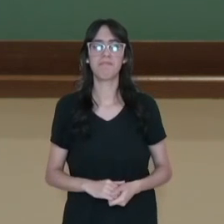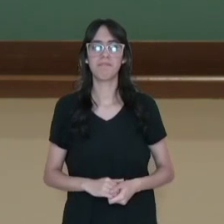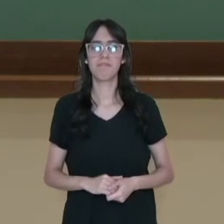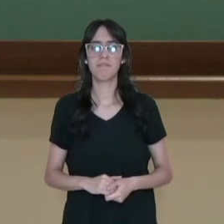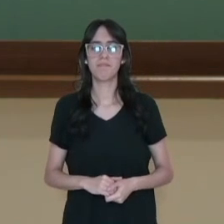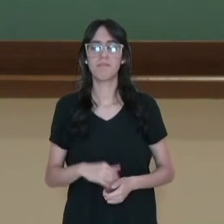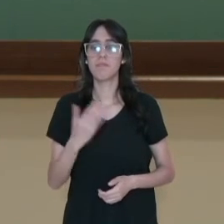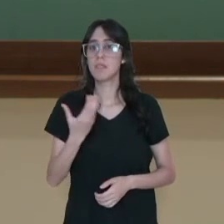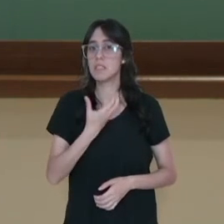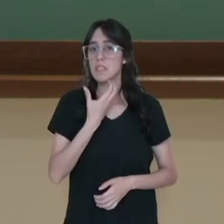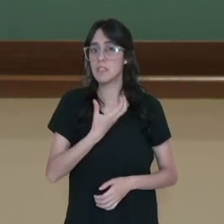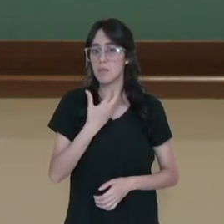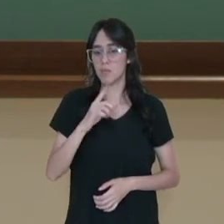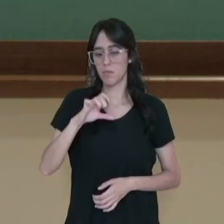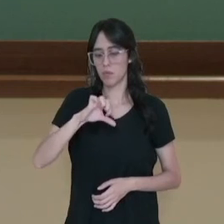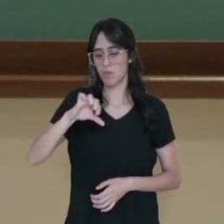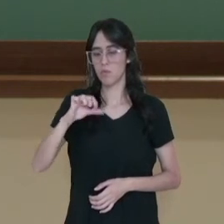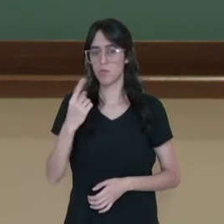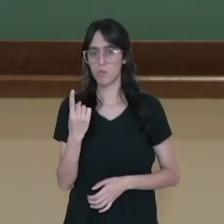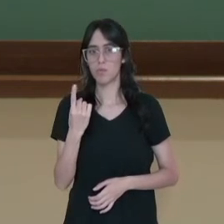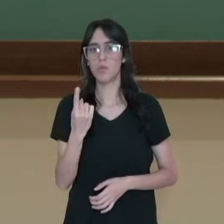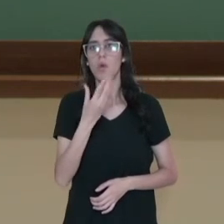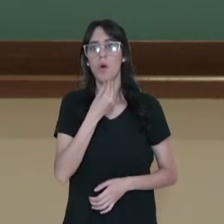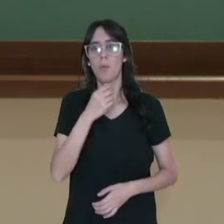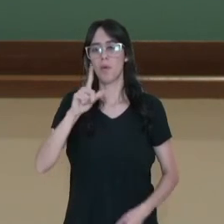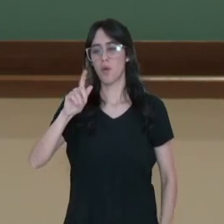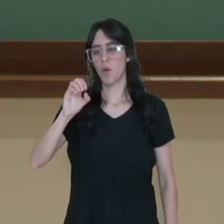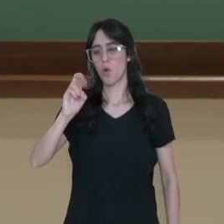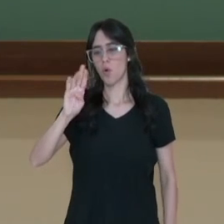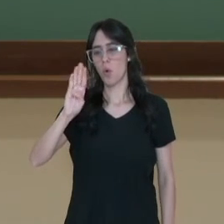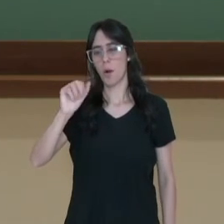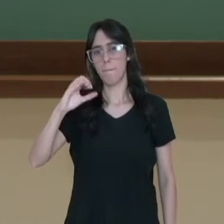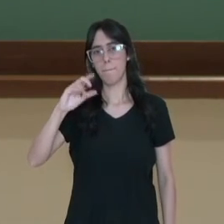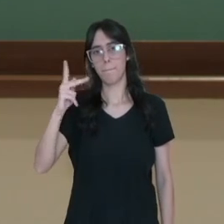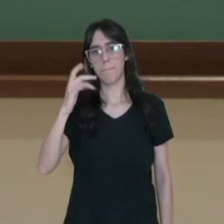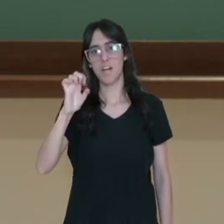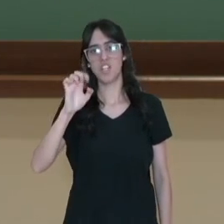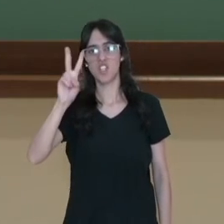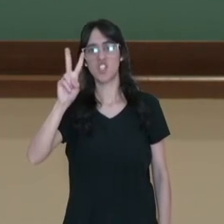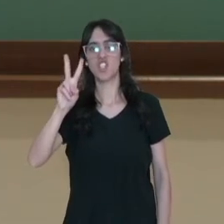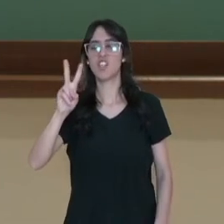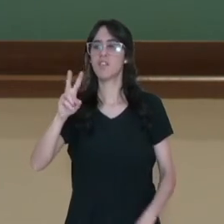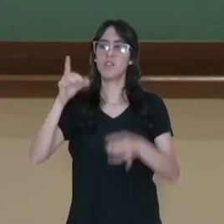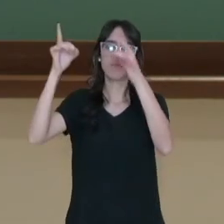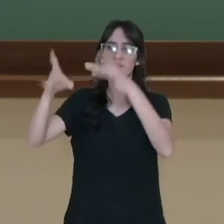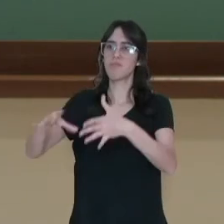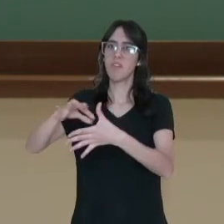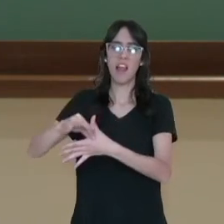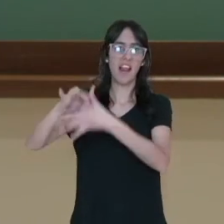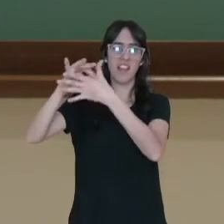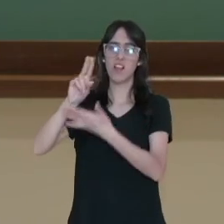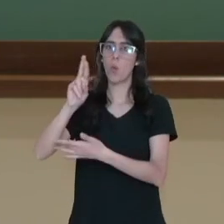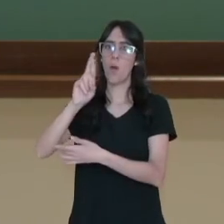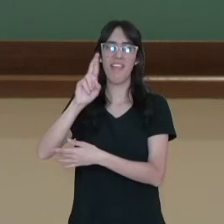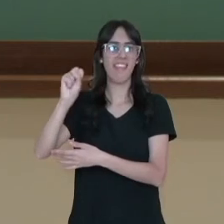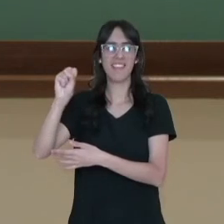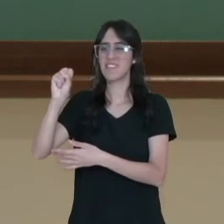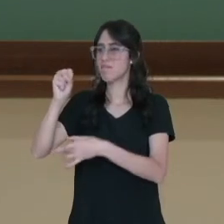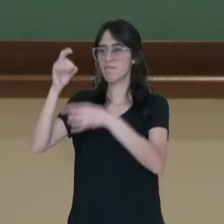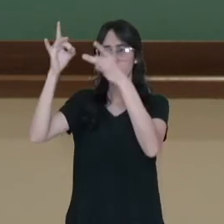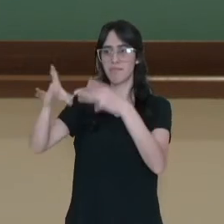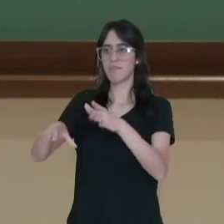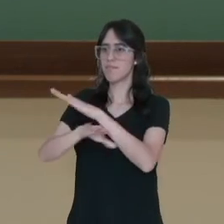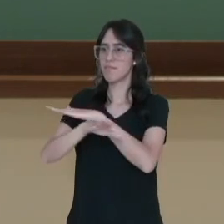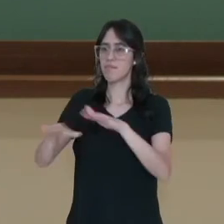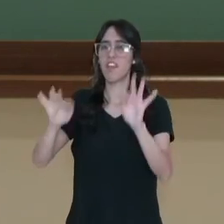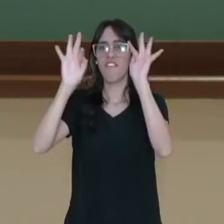de 1991, Mikhail Gorbachev renunciou à liderança da União Soviética, marcando